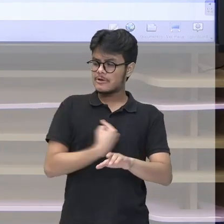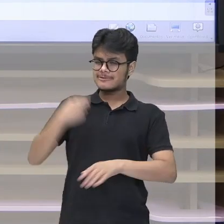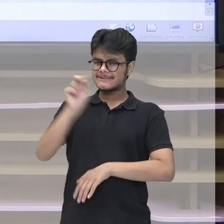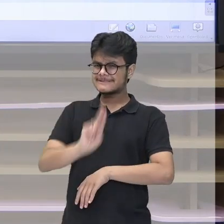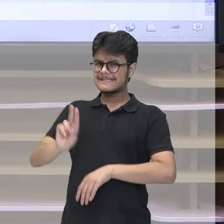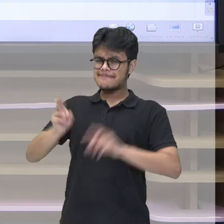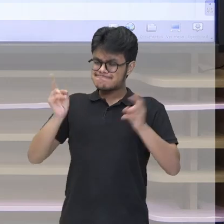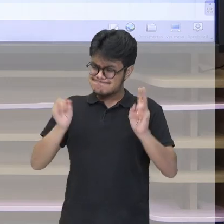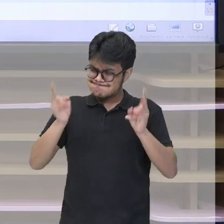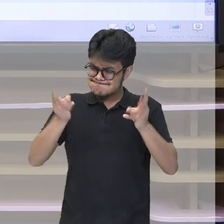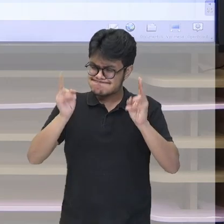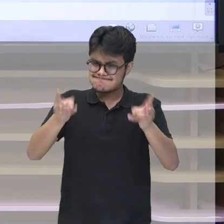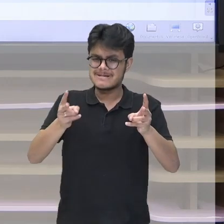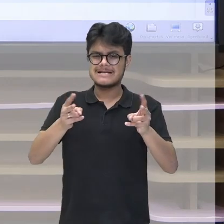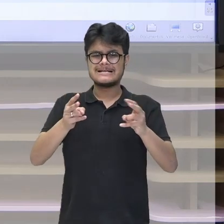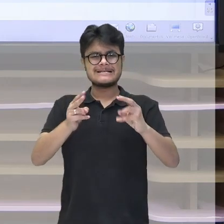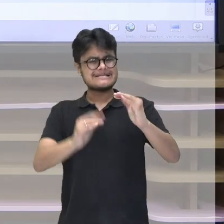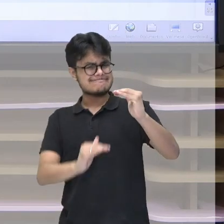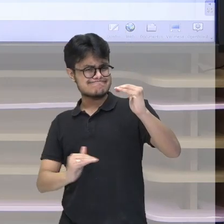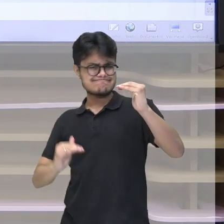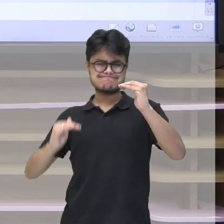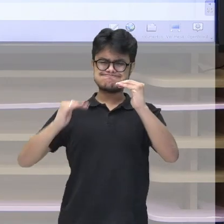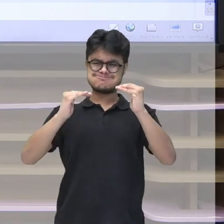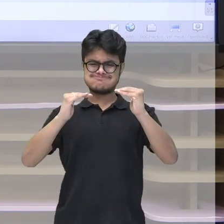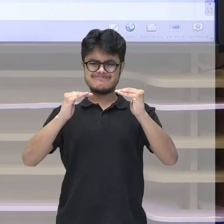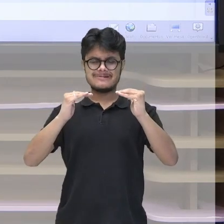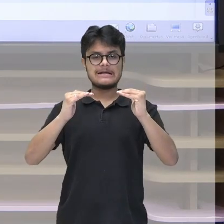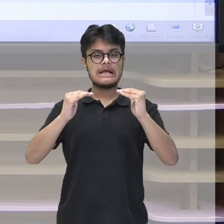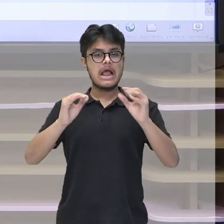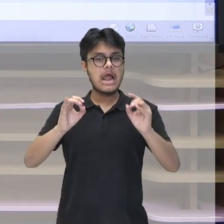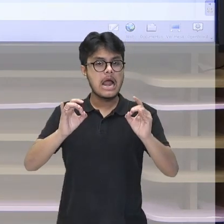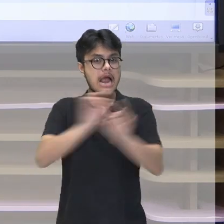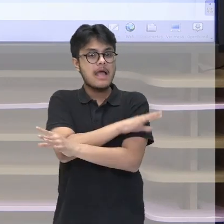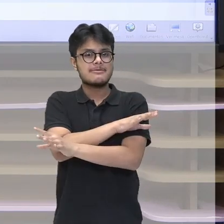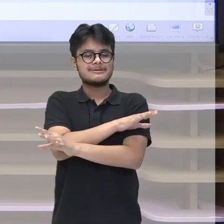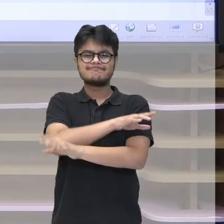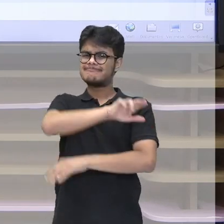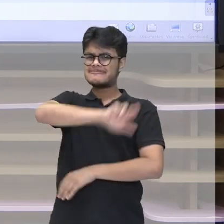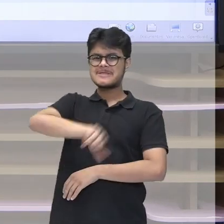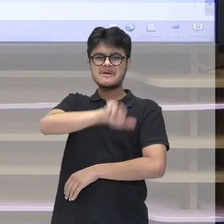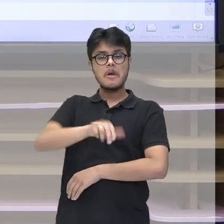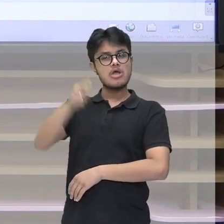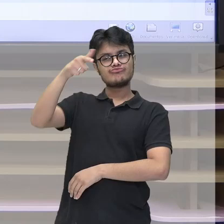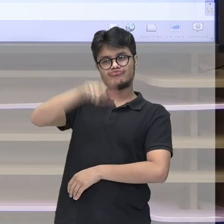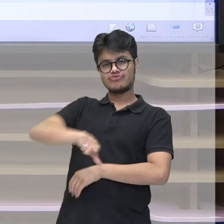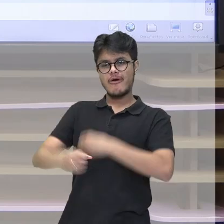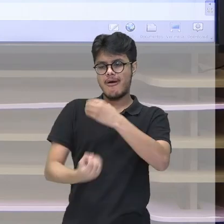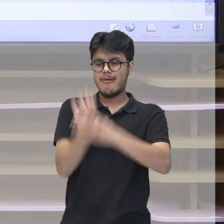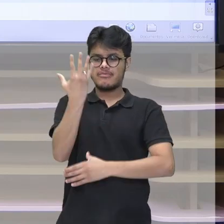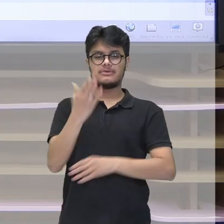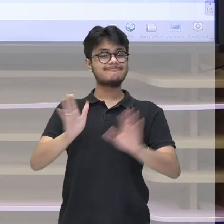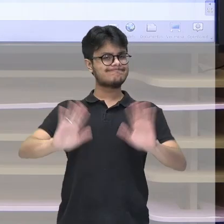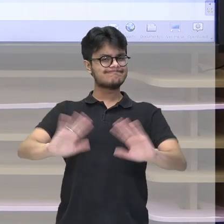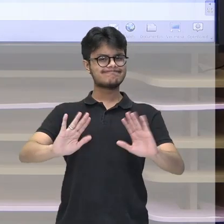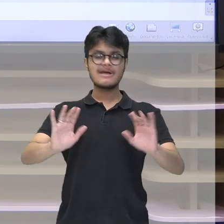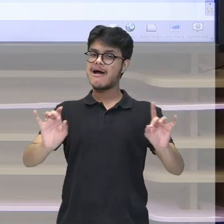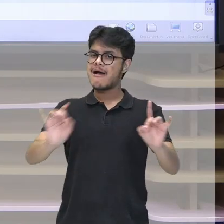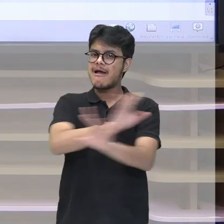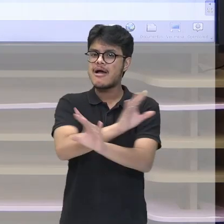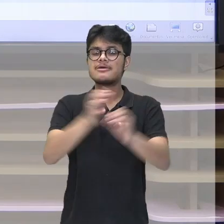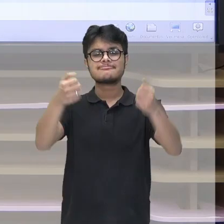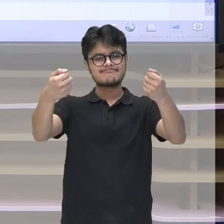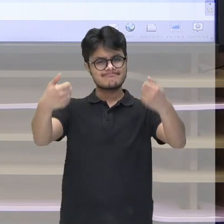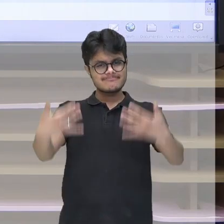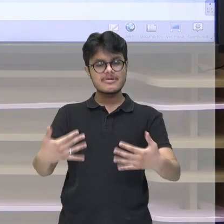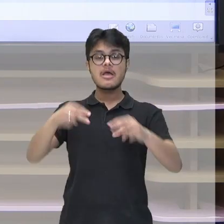utilização, é um recurso que ele não se renova. Ele é um recurso que pode acabar. E é por isso que a gente diz que ele